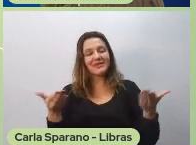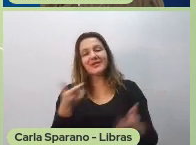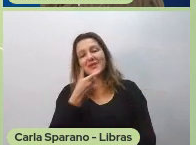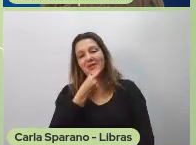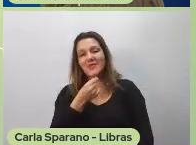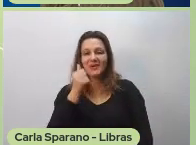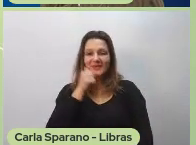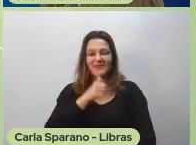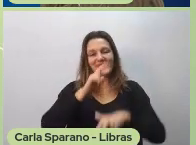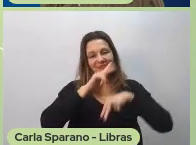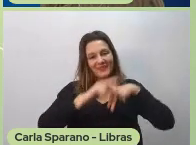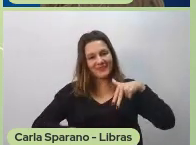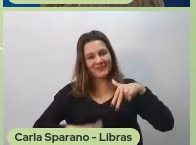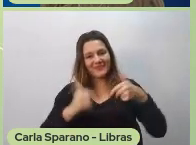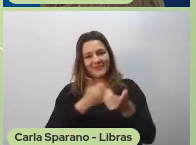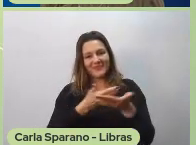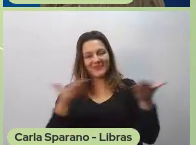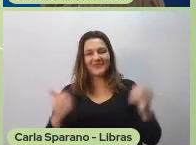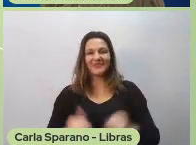aqui.